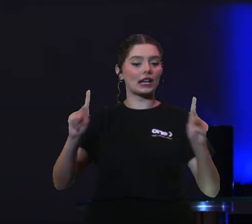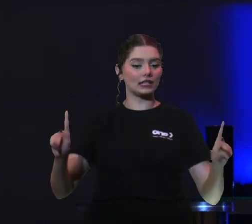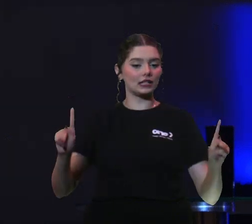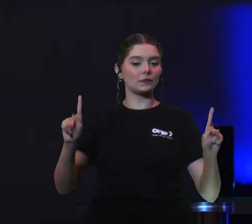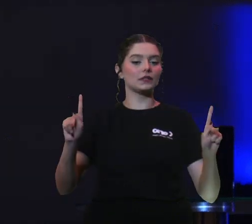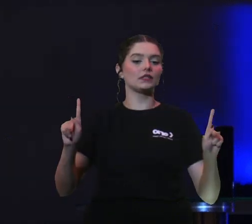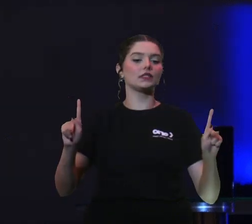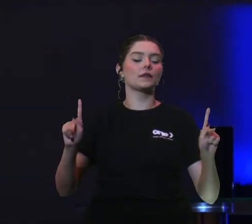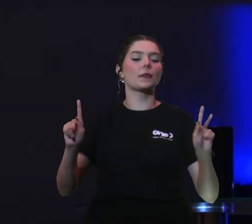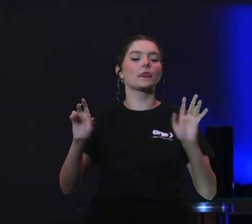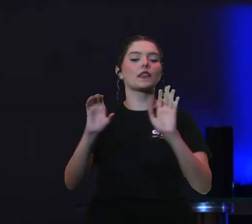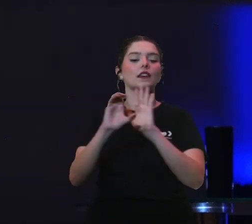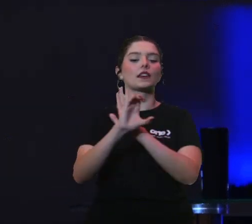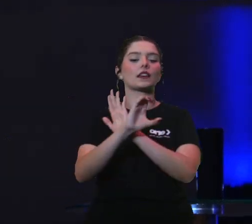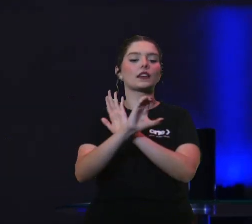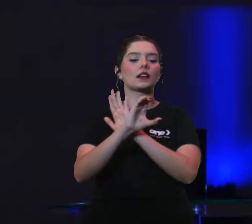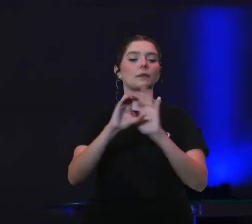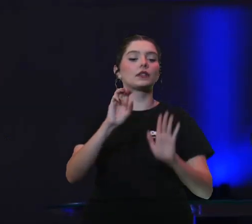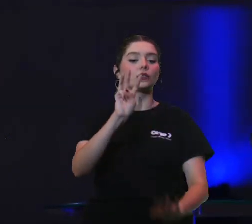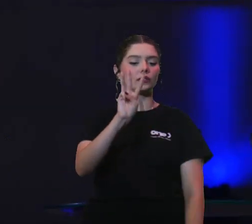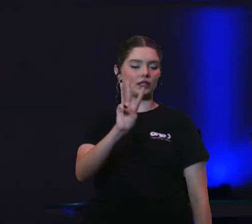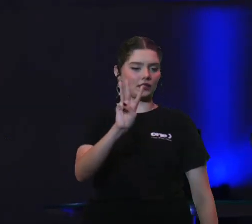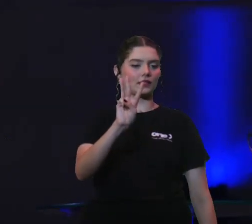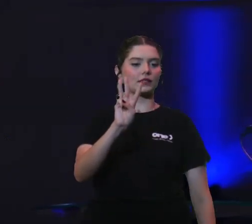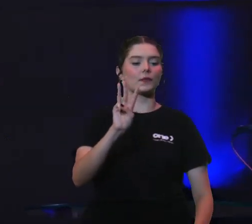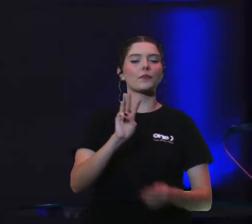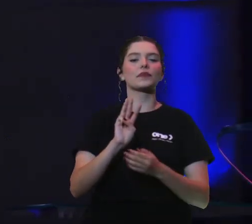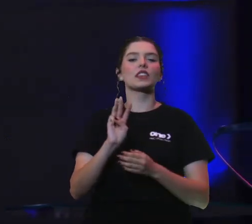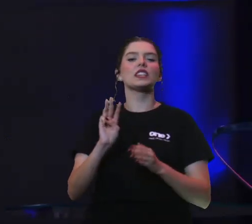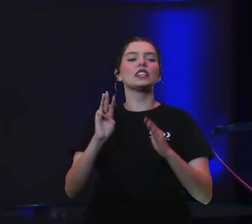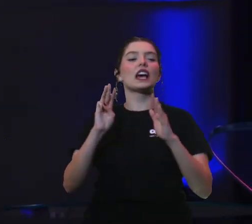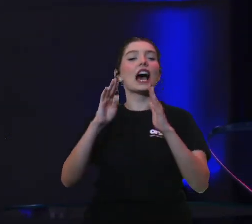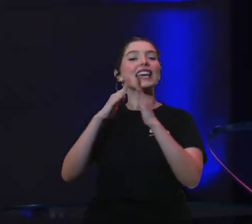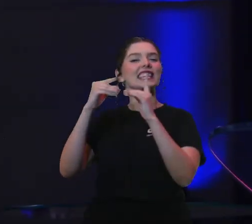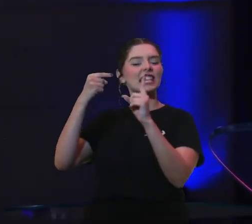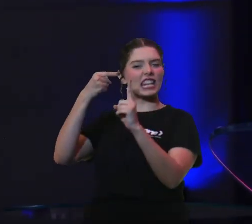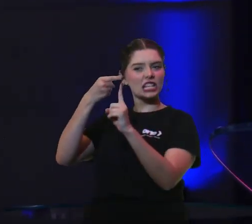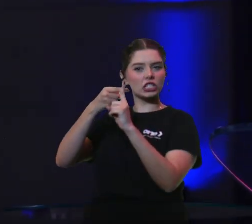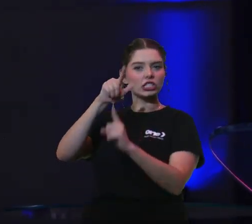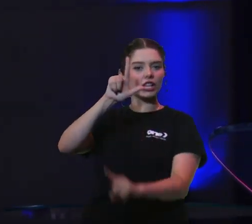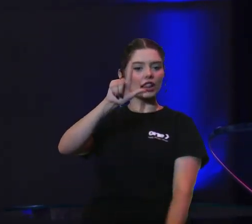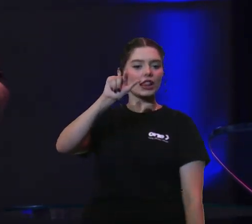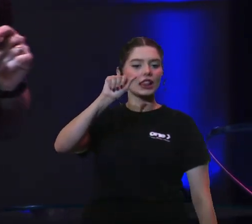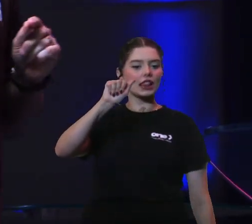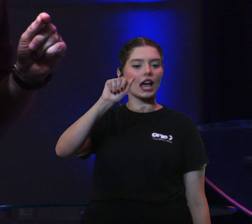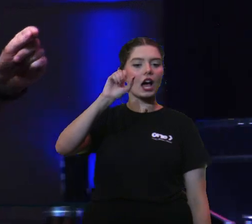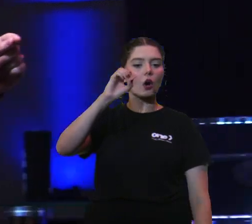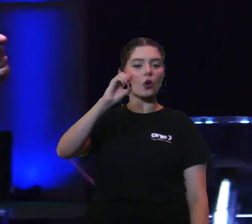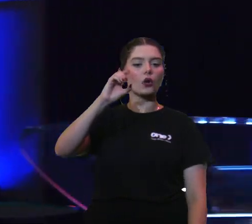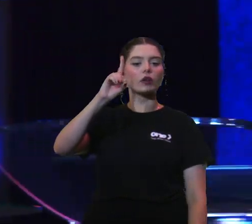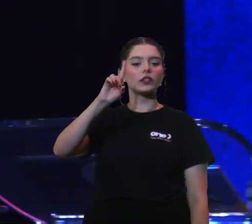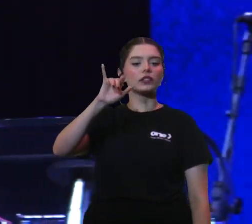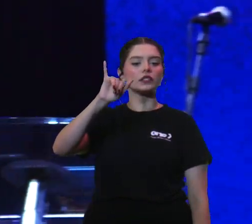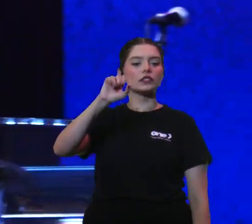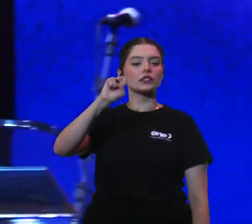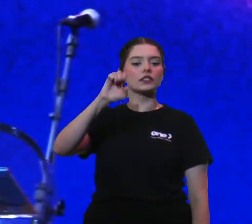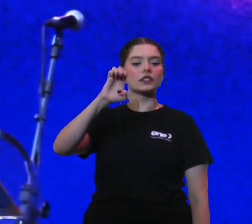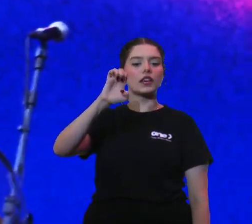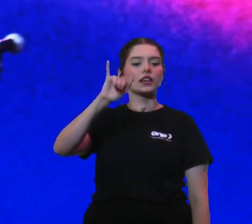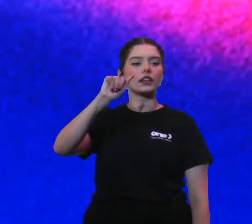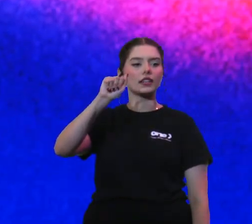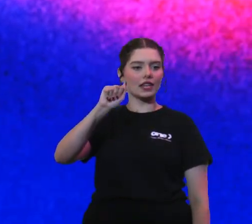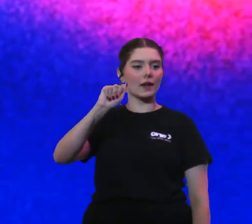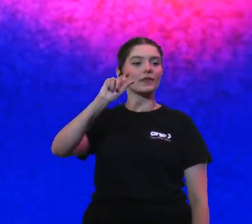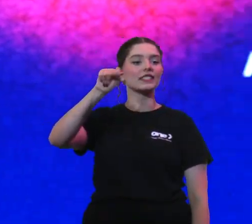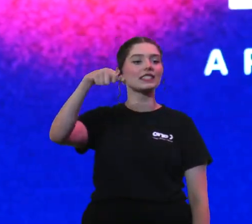de Laodiceia. O texto mais conhecido dessa mensagem é o versículo 16, onde o